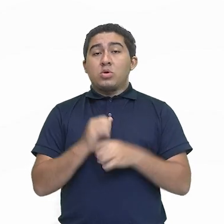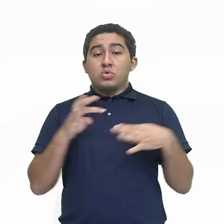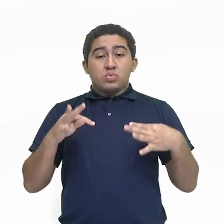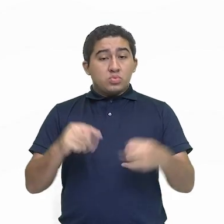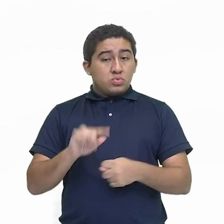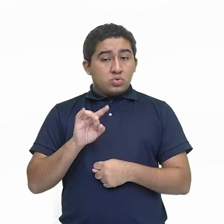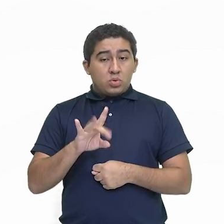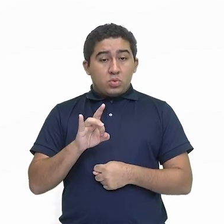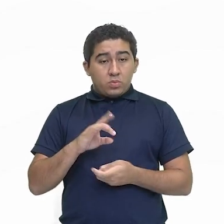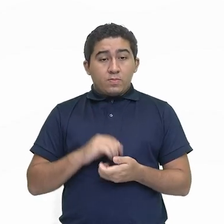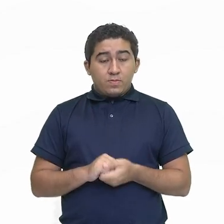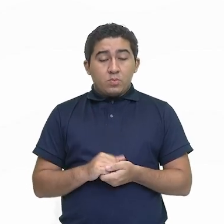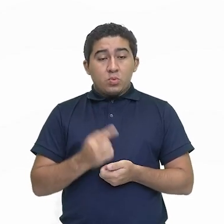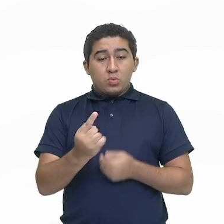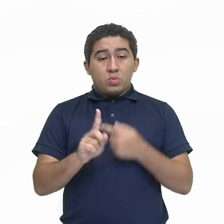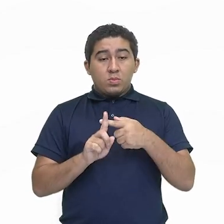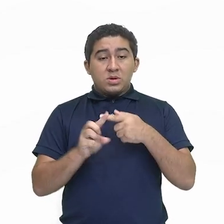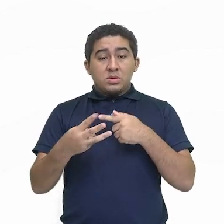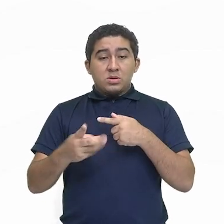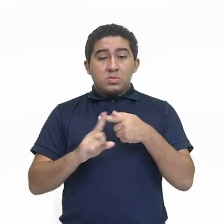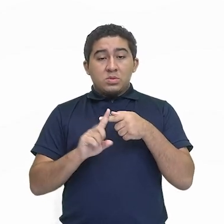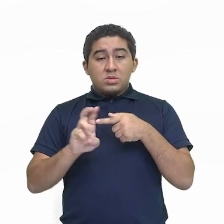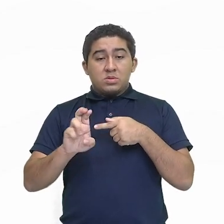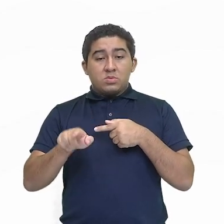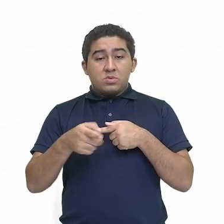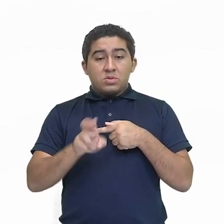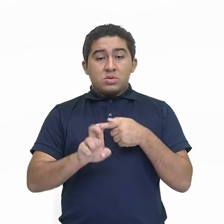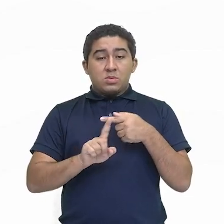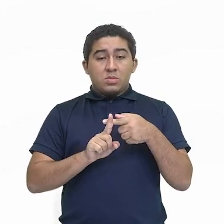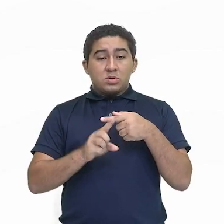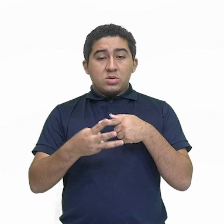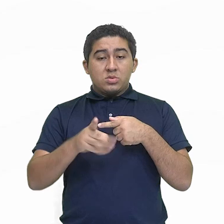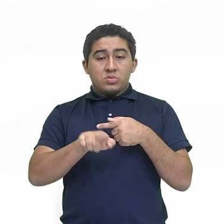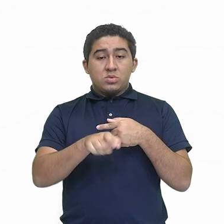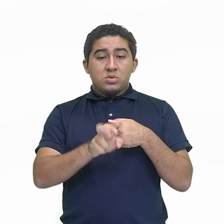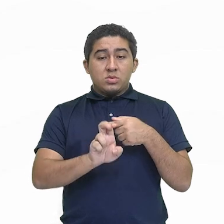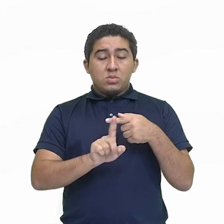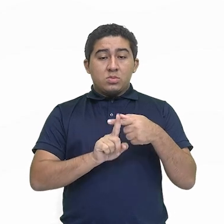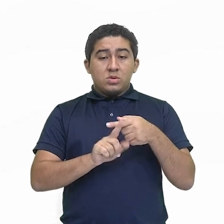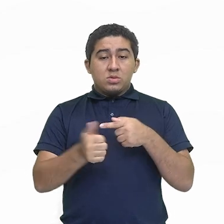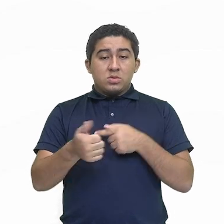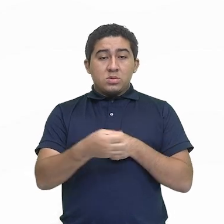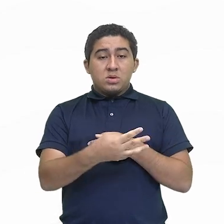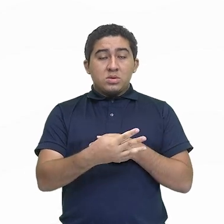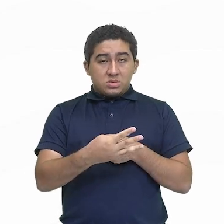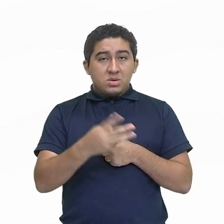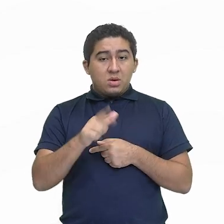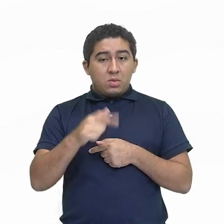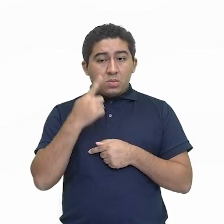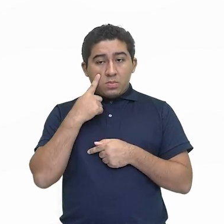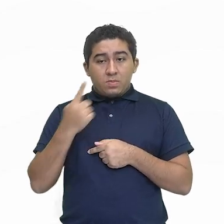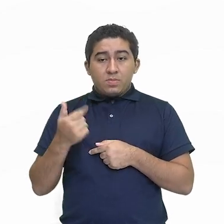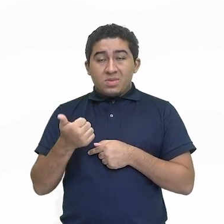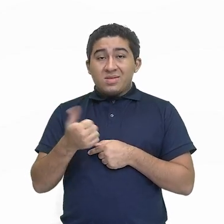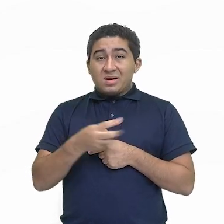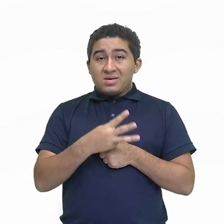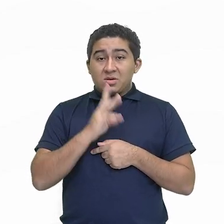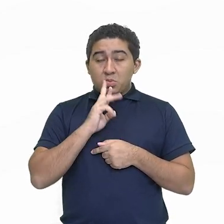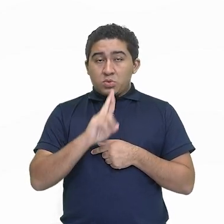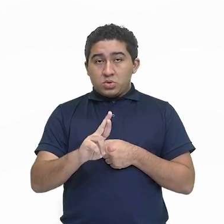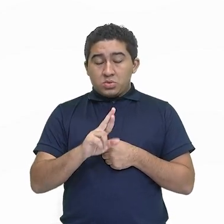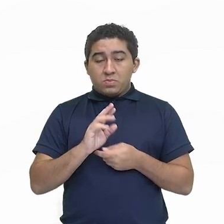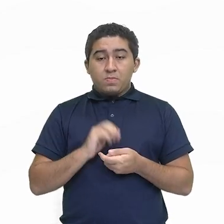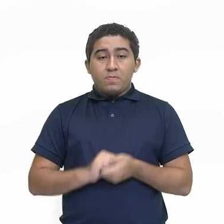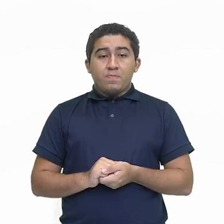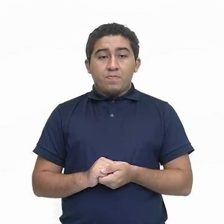né? Somar 1 com 3, com 5,5, mais 3,5, total aí de 13 centímetros. Então,